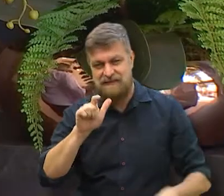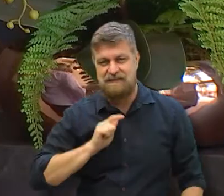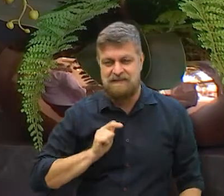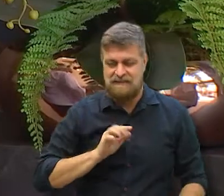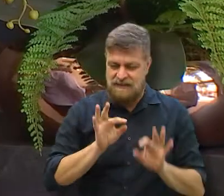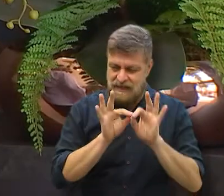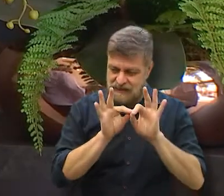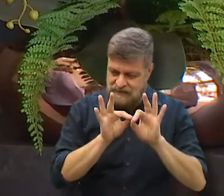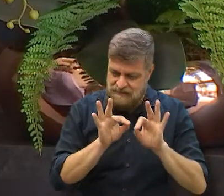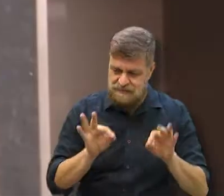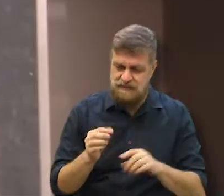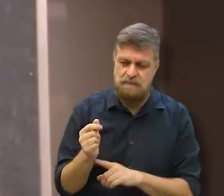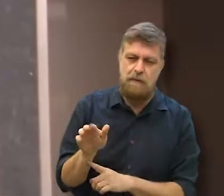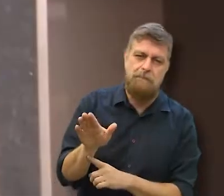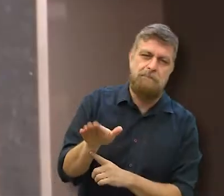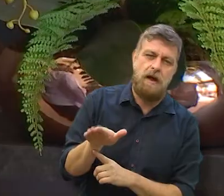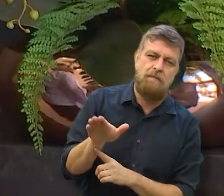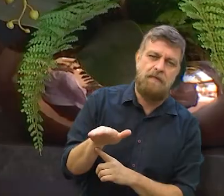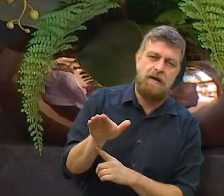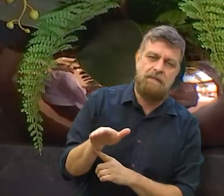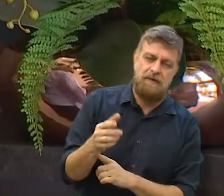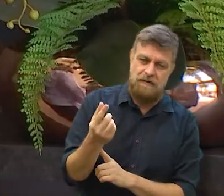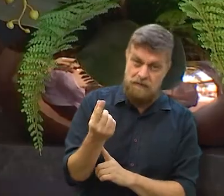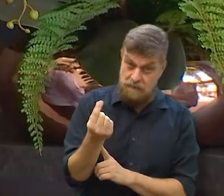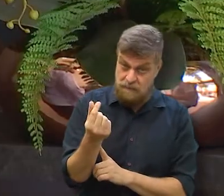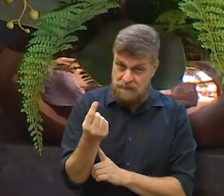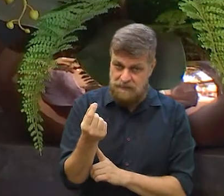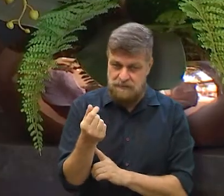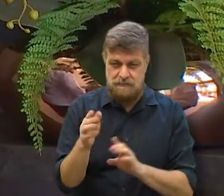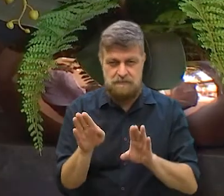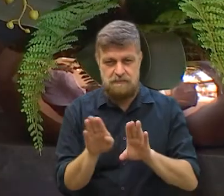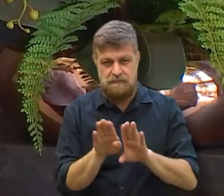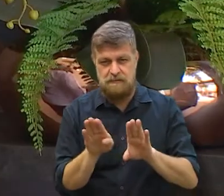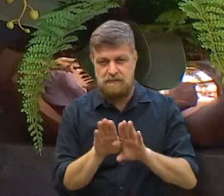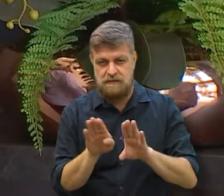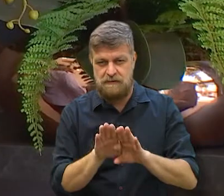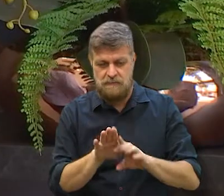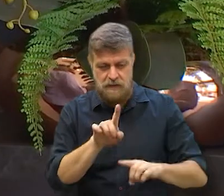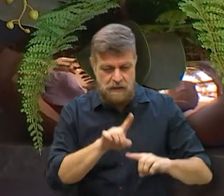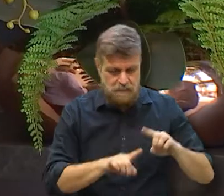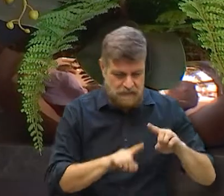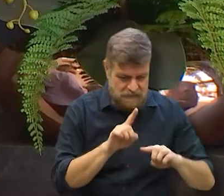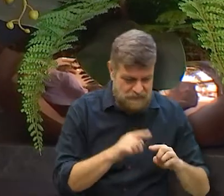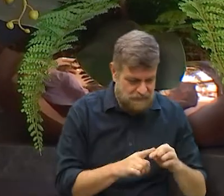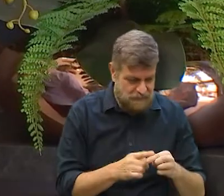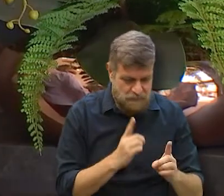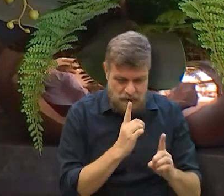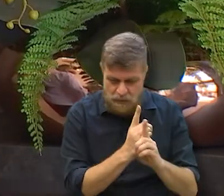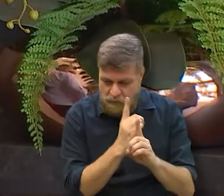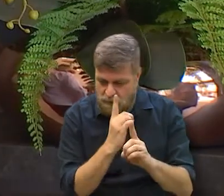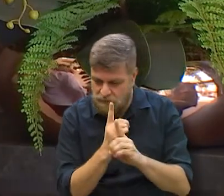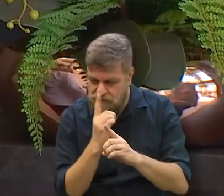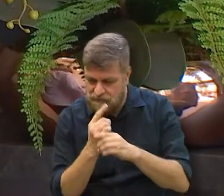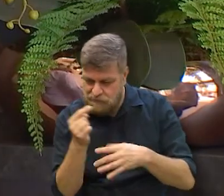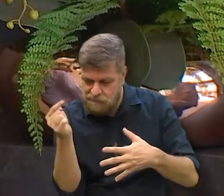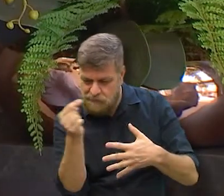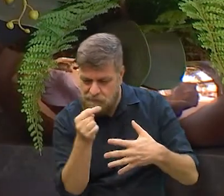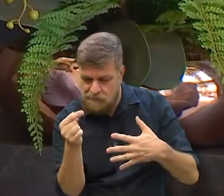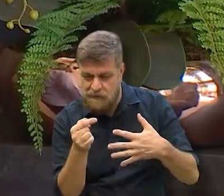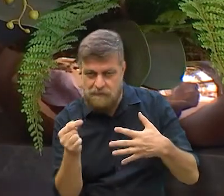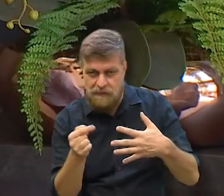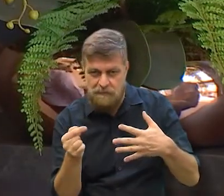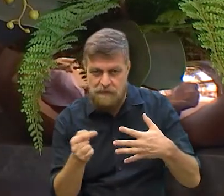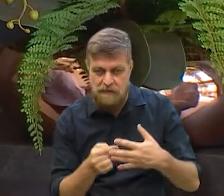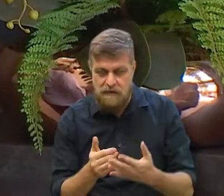e acessível, tanto no preço quanto encontrar os produtos, né? E você